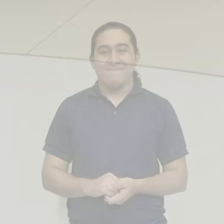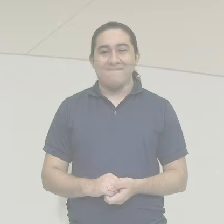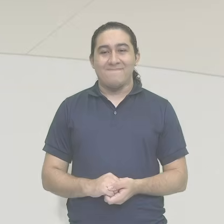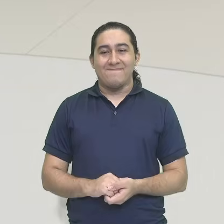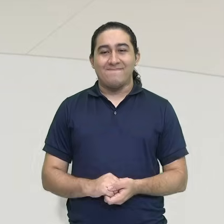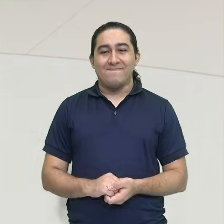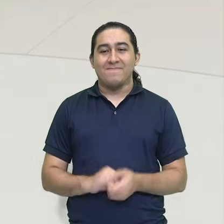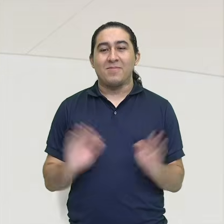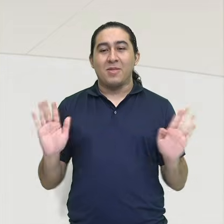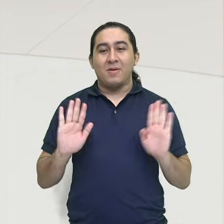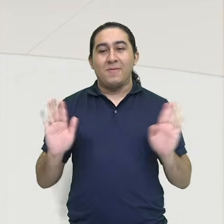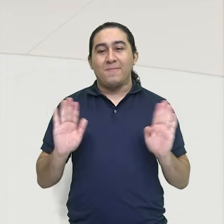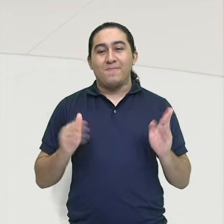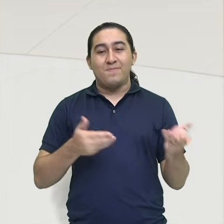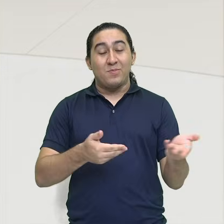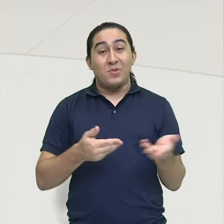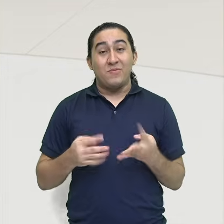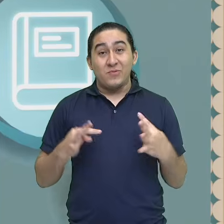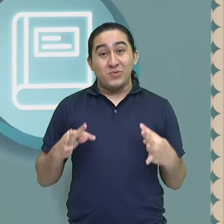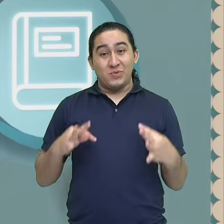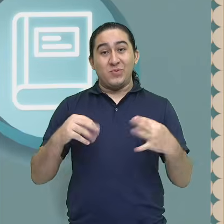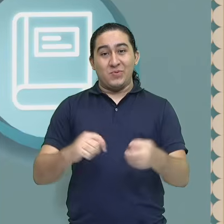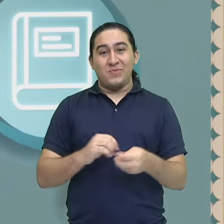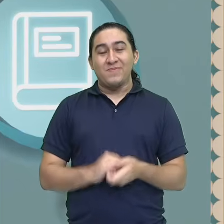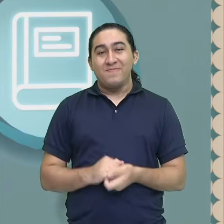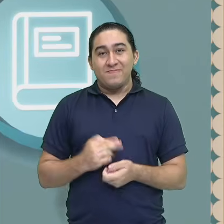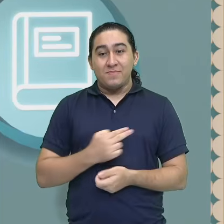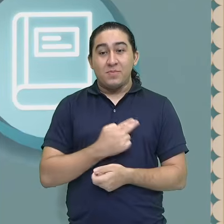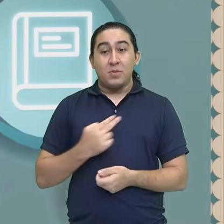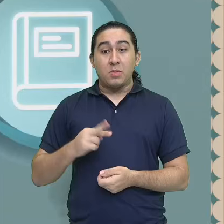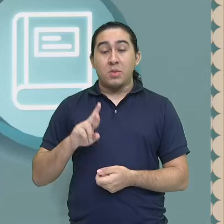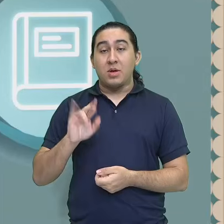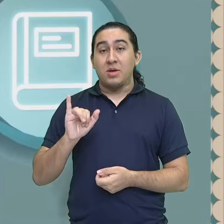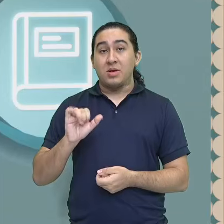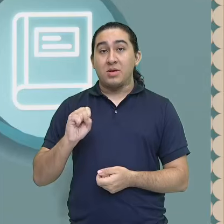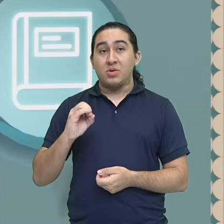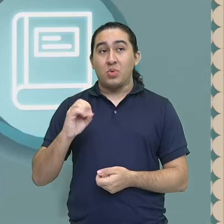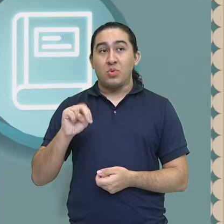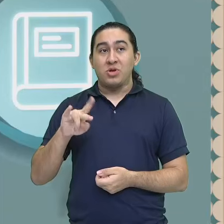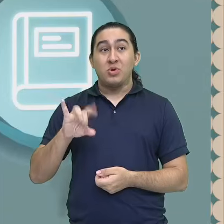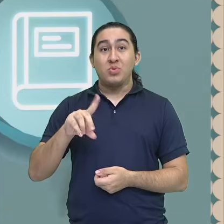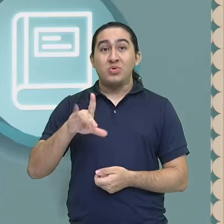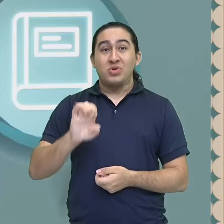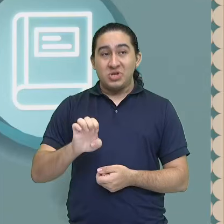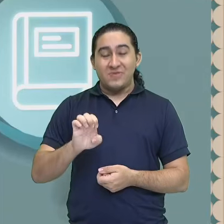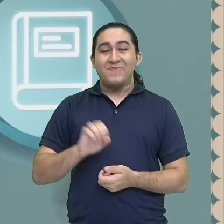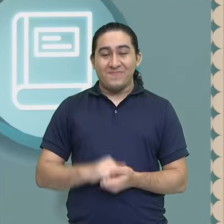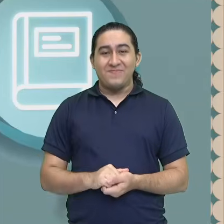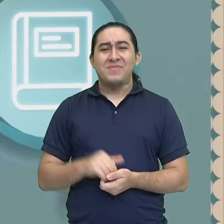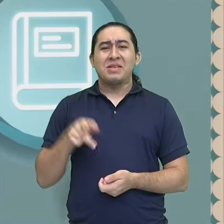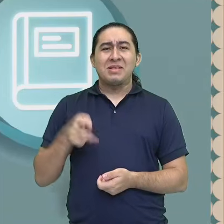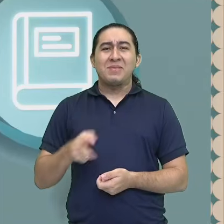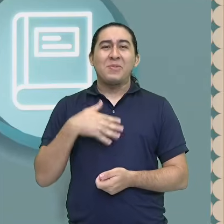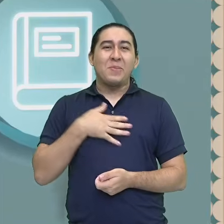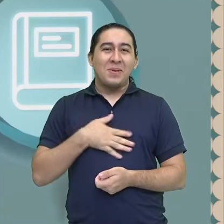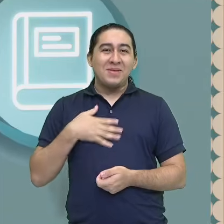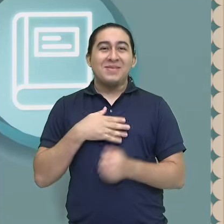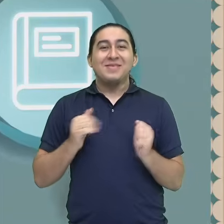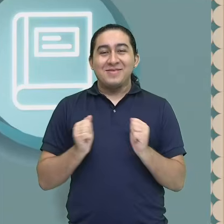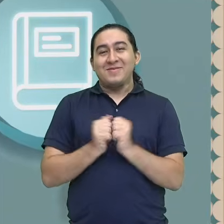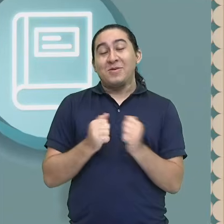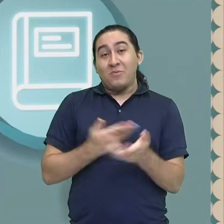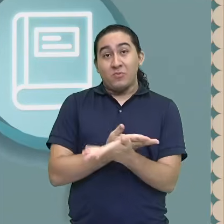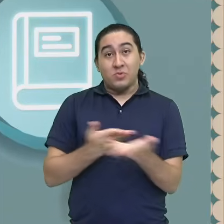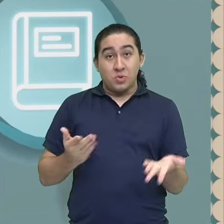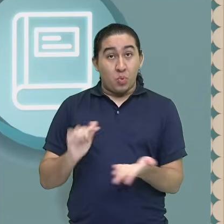Olá, sejam todos muito bem-vindos. Eu sou a professora Risonil de Araújo e é sempre um prazer estar aqui com vocês para